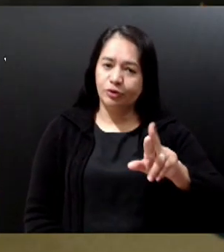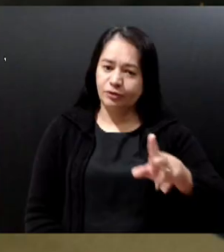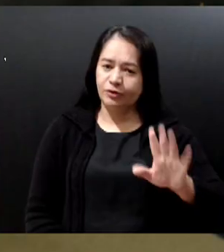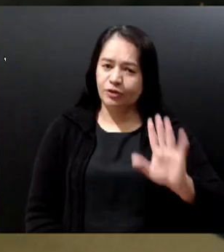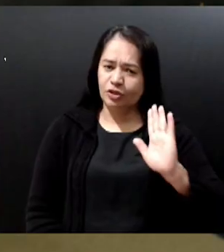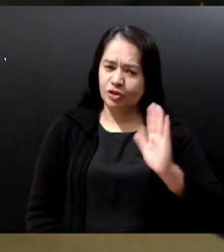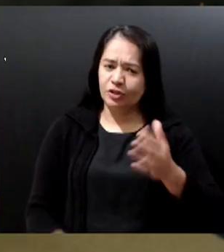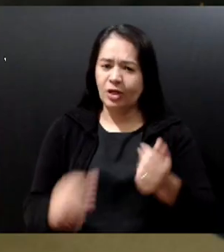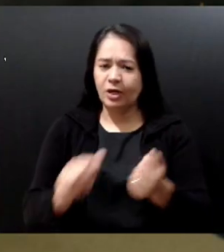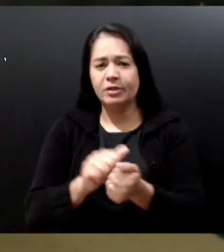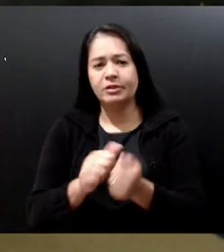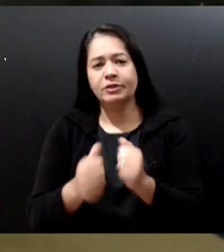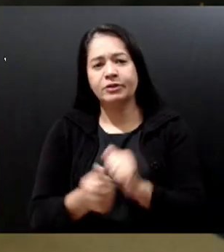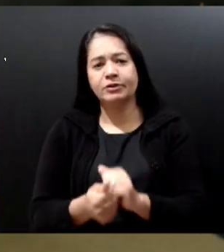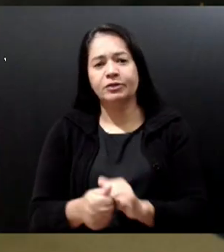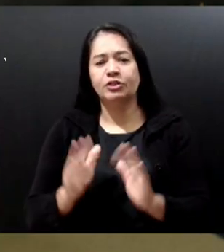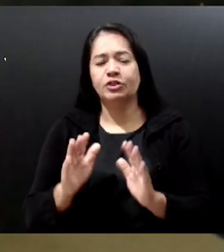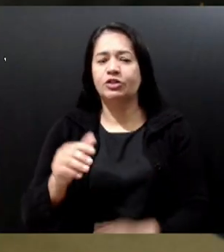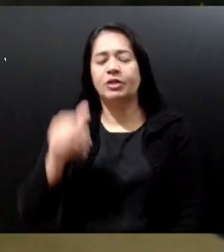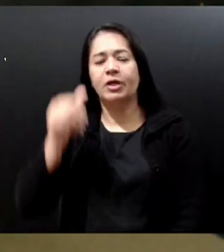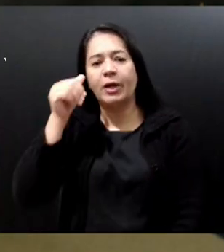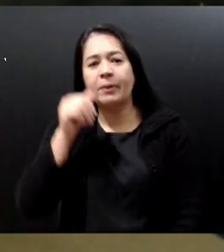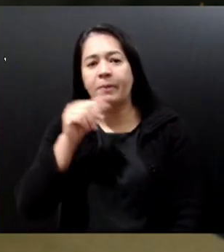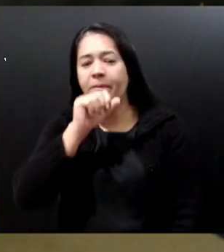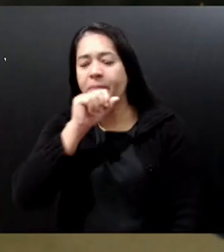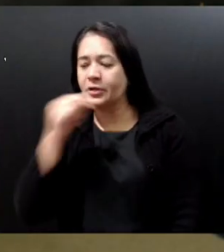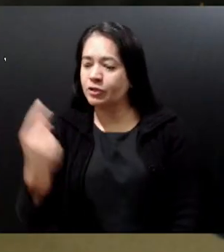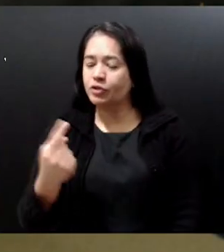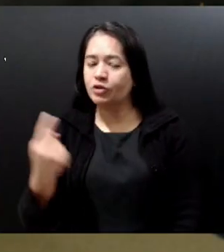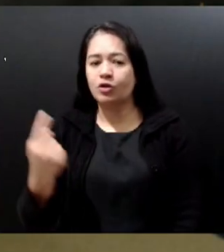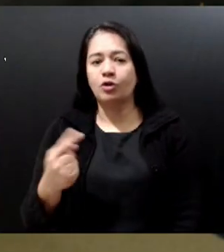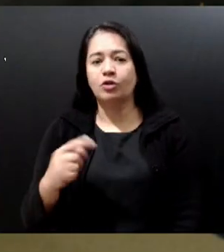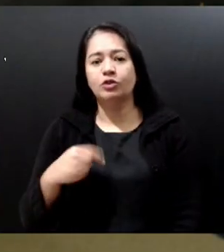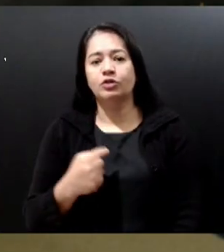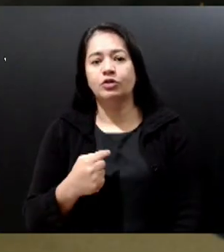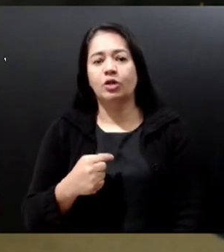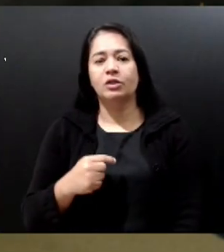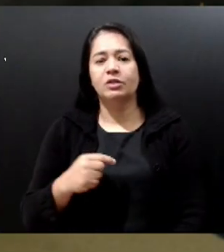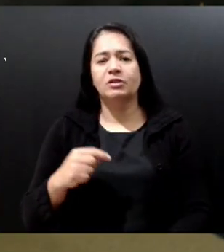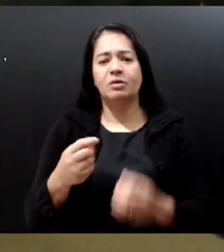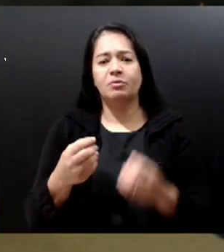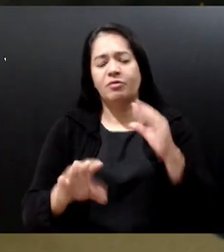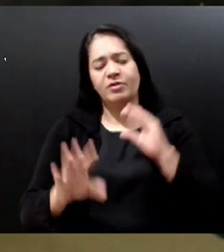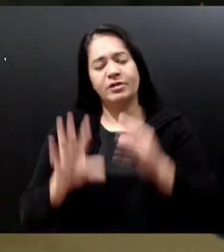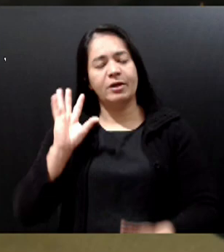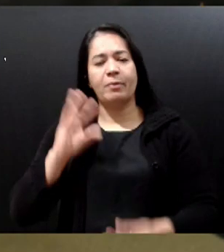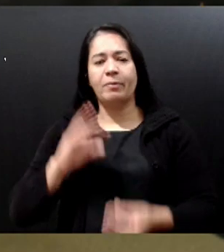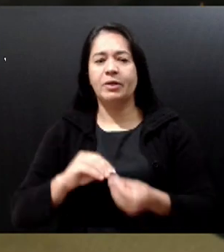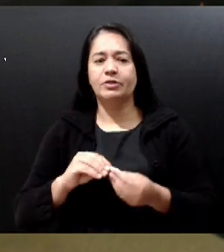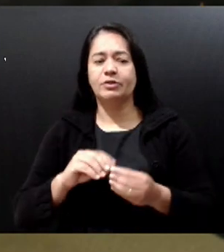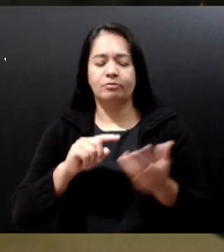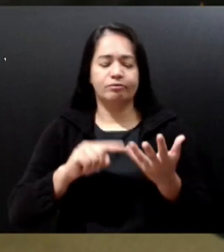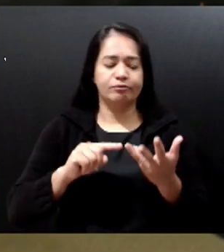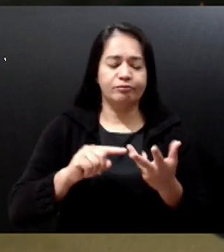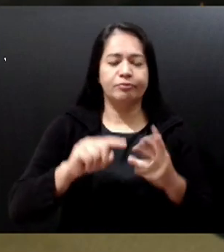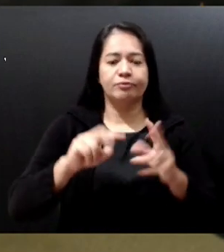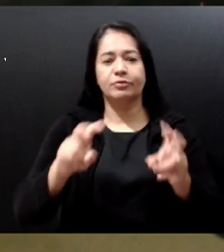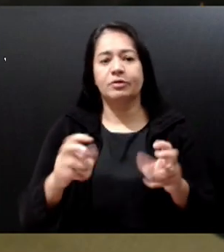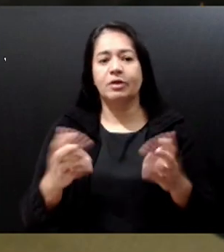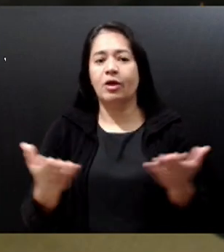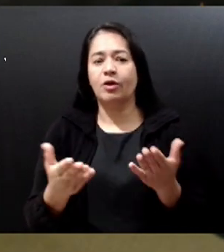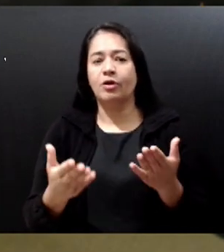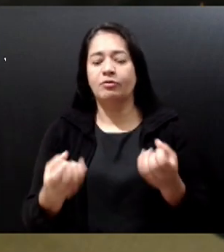mãe solo, a gente vai dar uma pincelada aqui em vários pontos. Falamos da mãe solo. Agora, Marina, vamos falar dos avós,